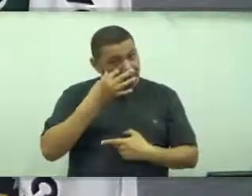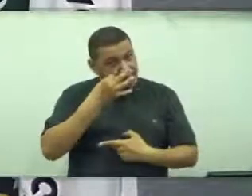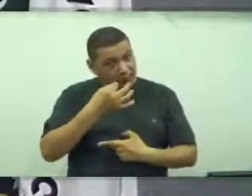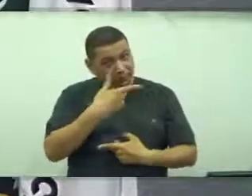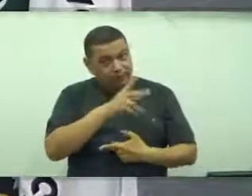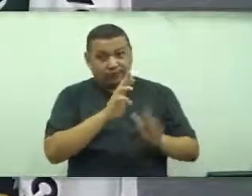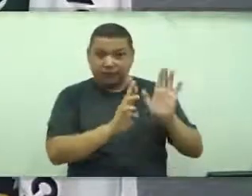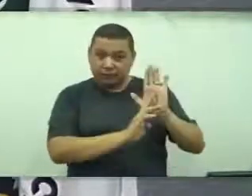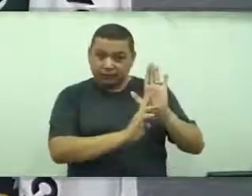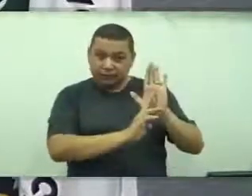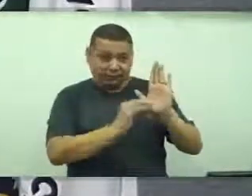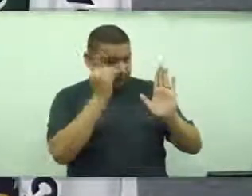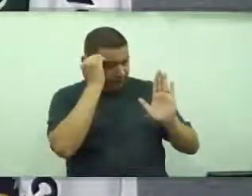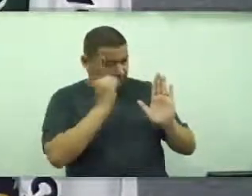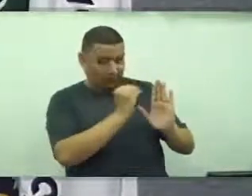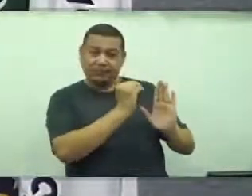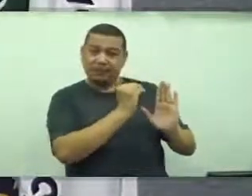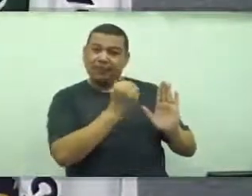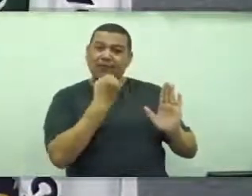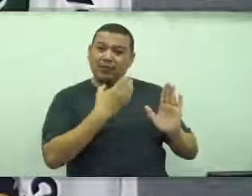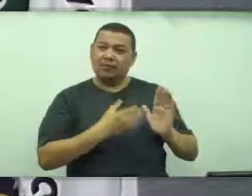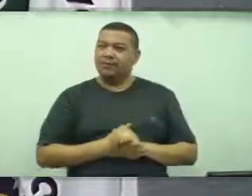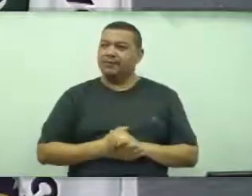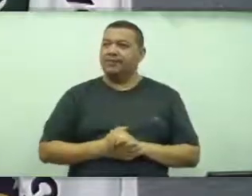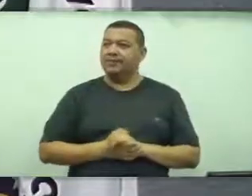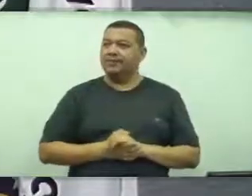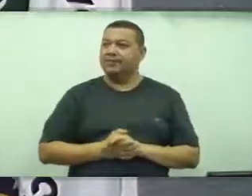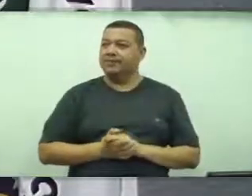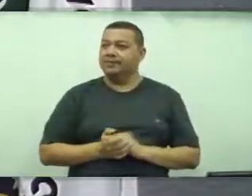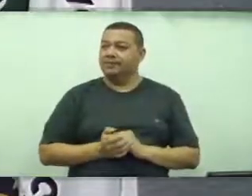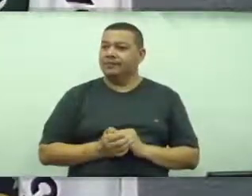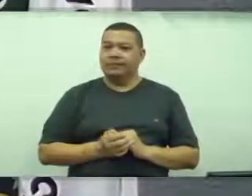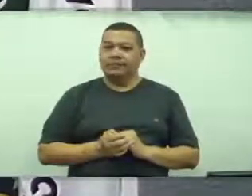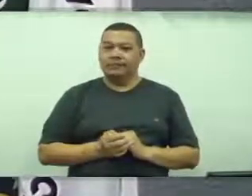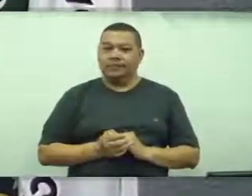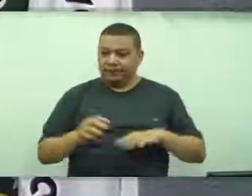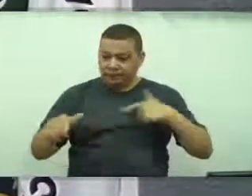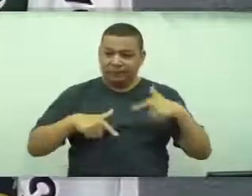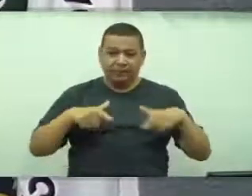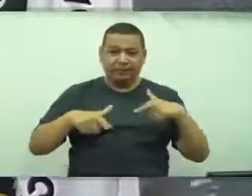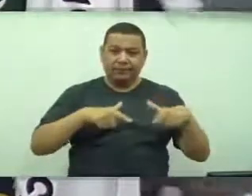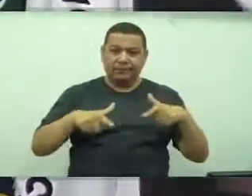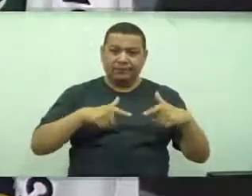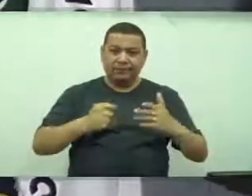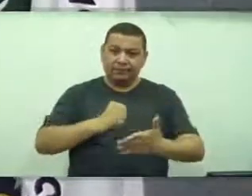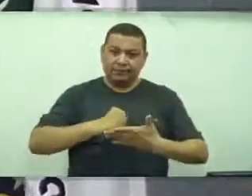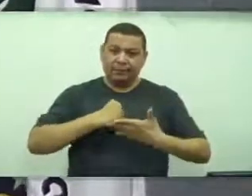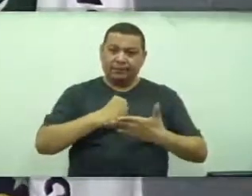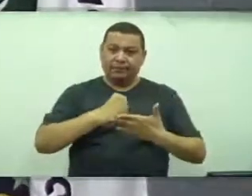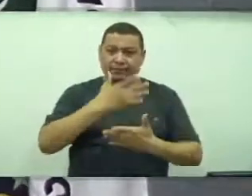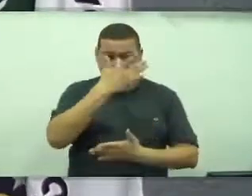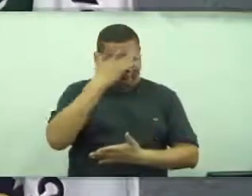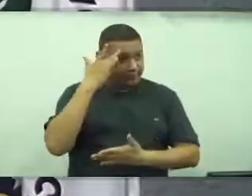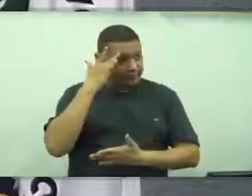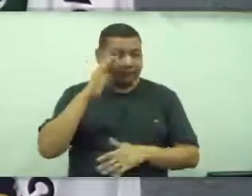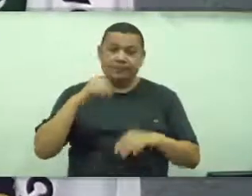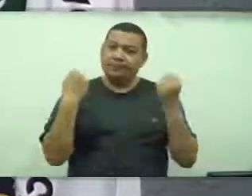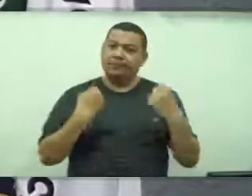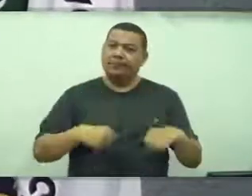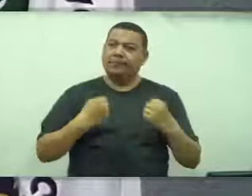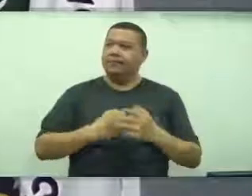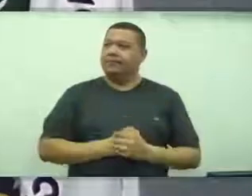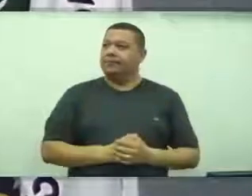distrito do Riozinho e não ter medido os esforços para atender a nossa demanda, a nossa necessidade ali.